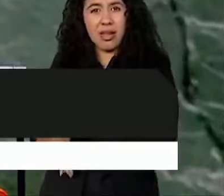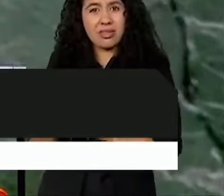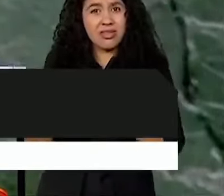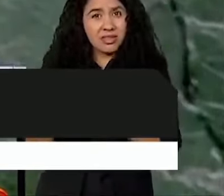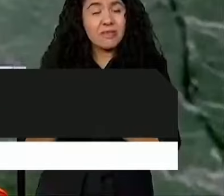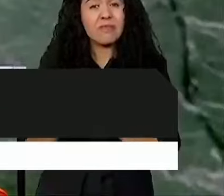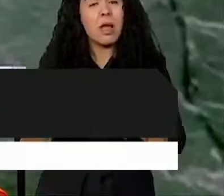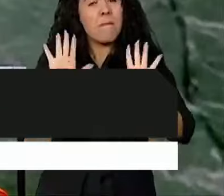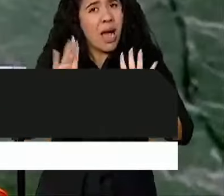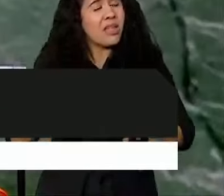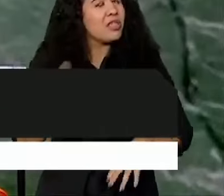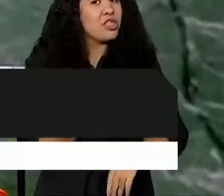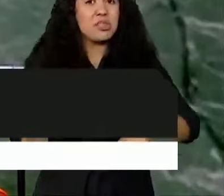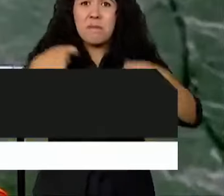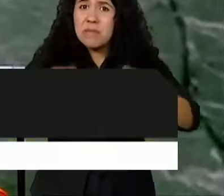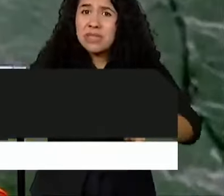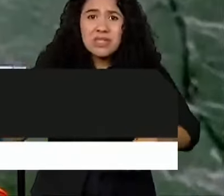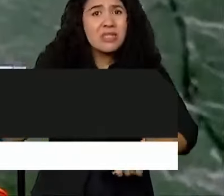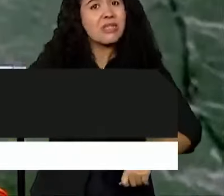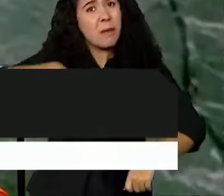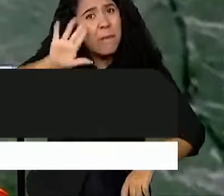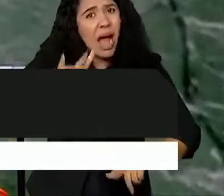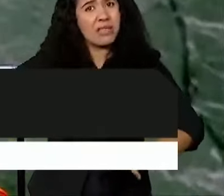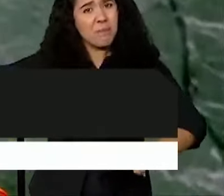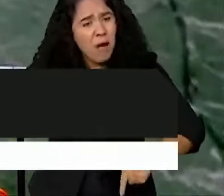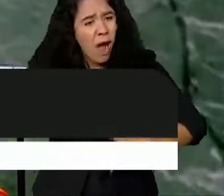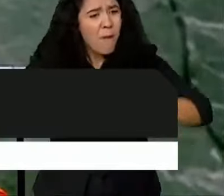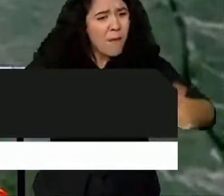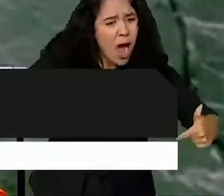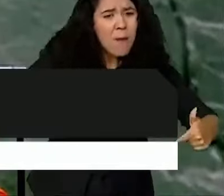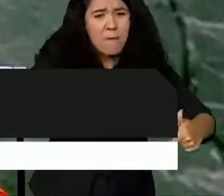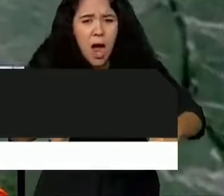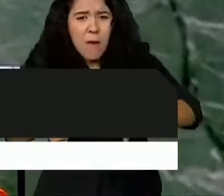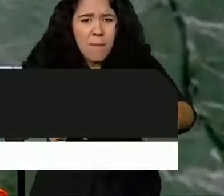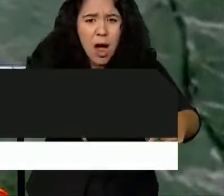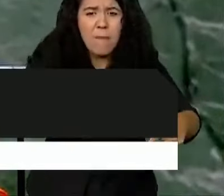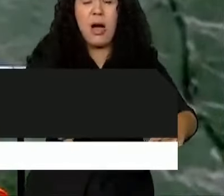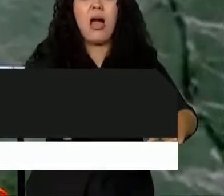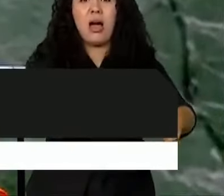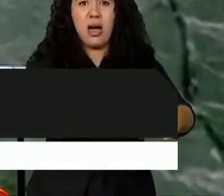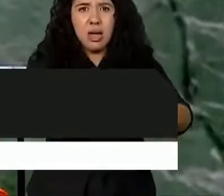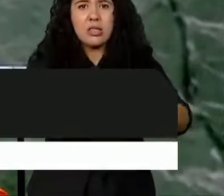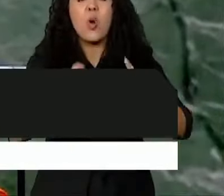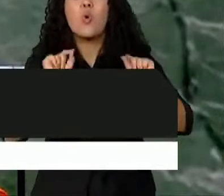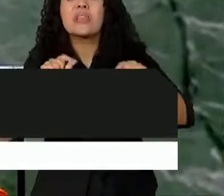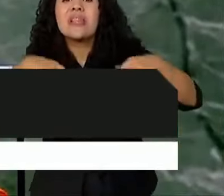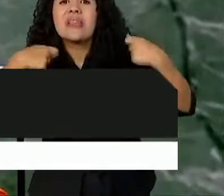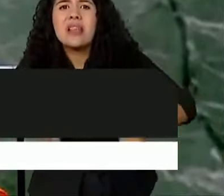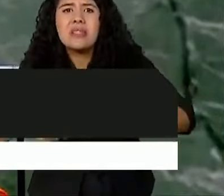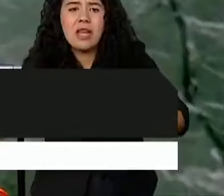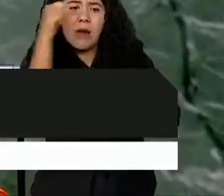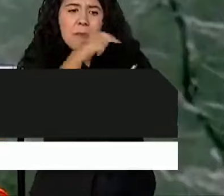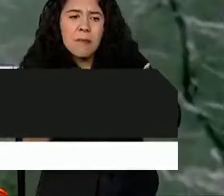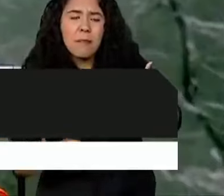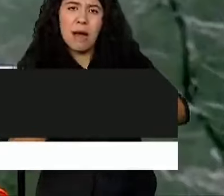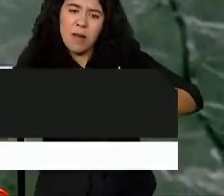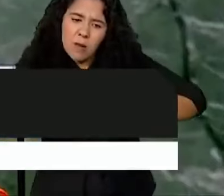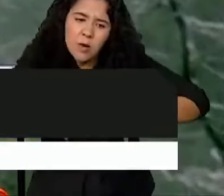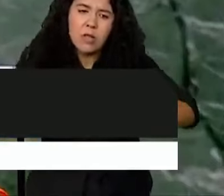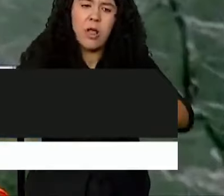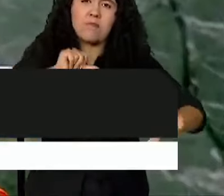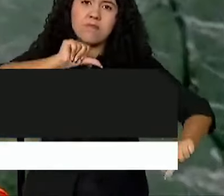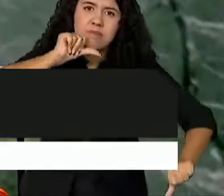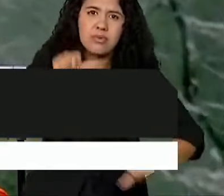4 horas e meia dentro de um avião, em que a gente não sabia se o avião ia cair ou não. A gente não sabia, o motor